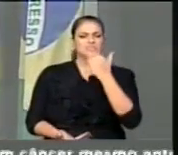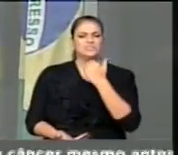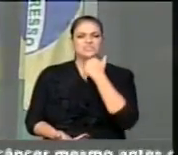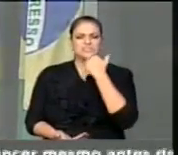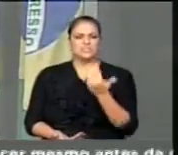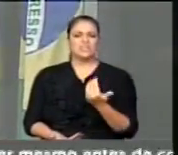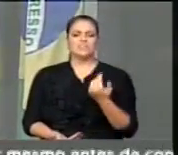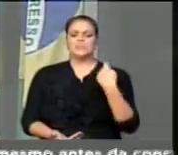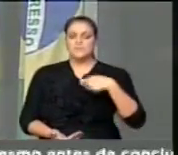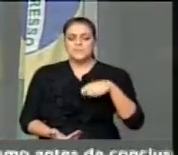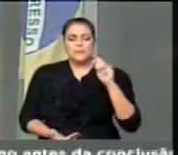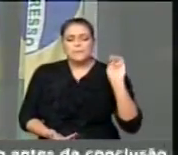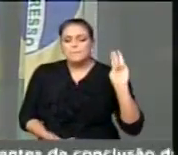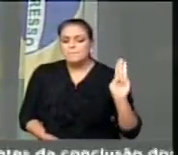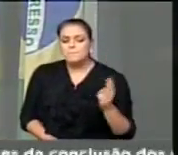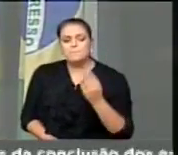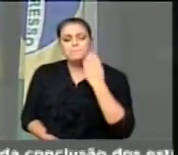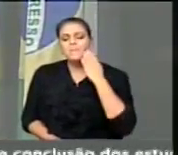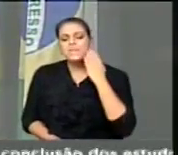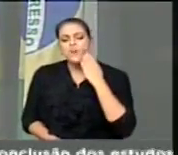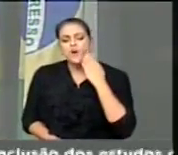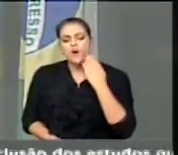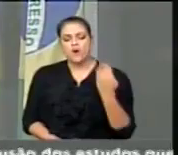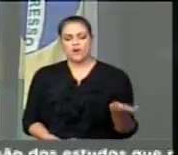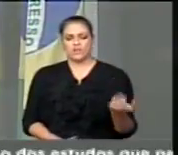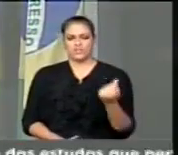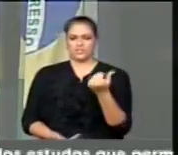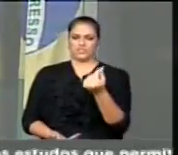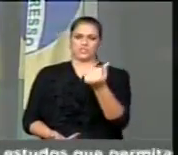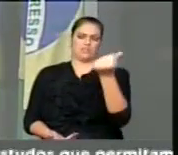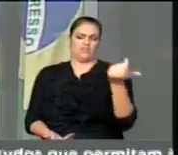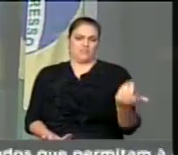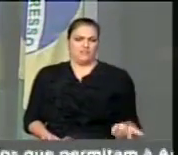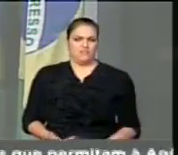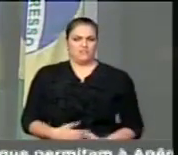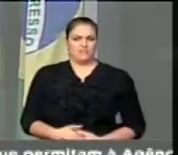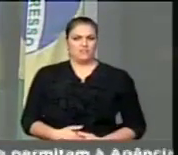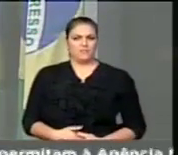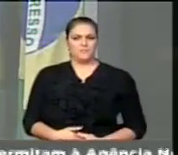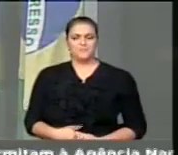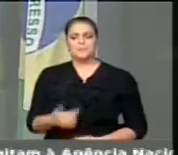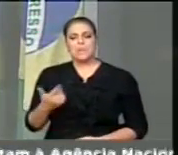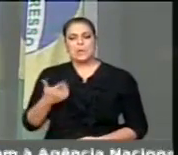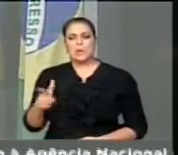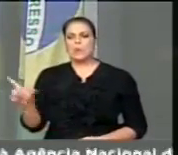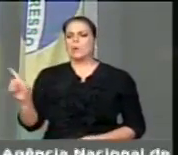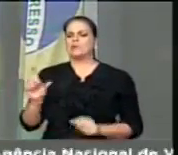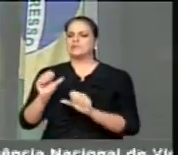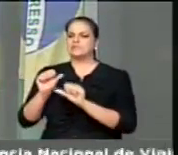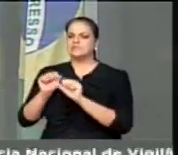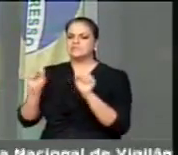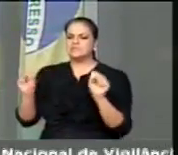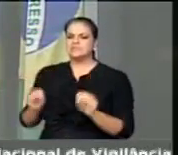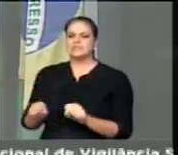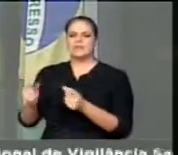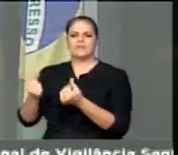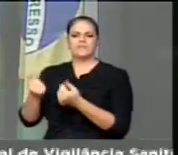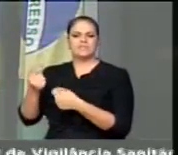tostões, para retirar o país dessa crise. Dou outro exemplo. Reforma do sistema financeiro